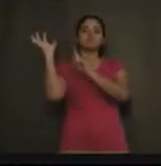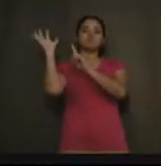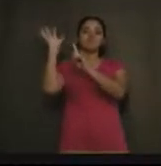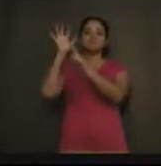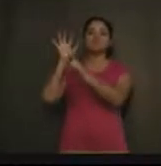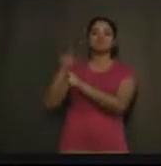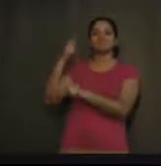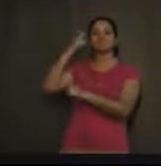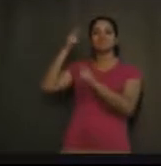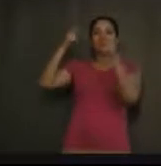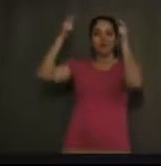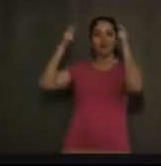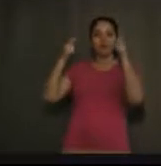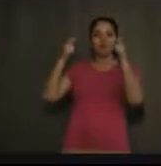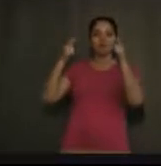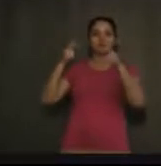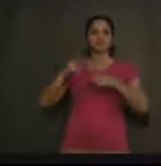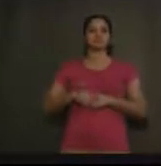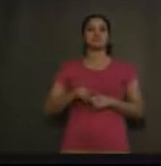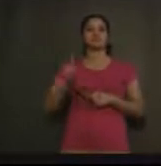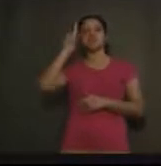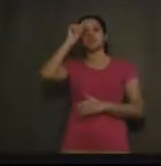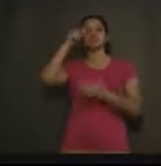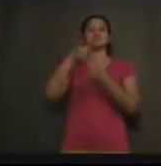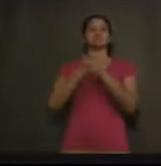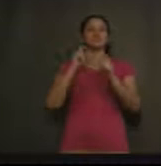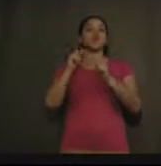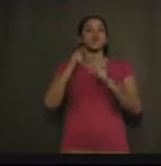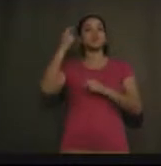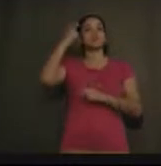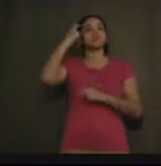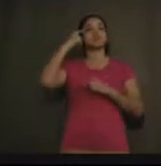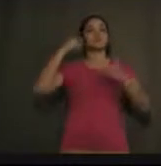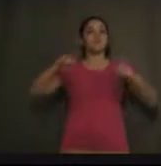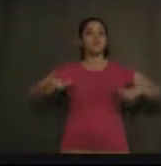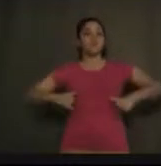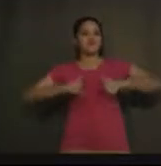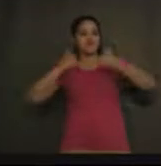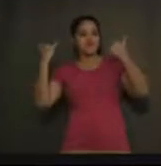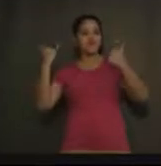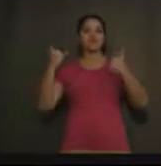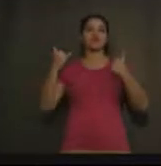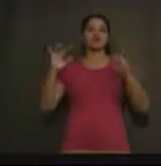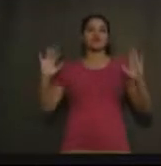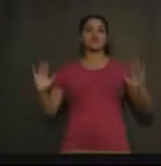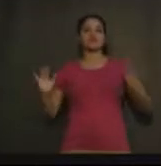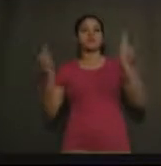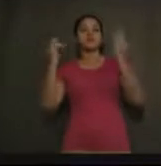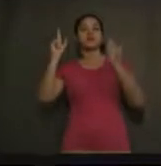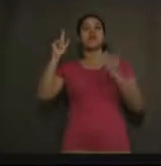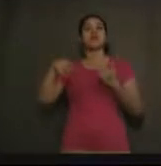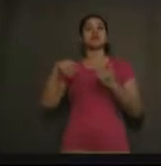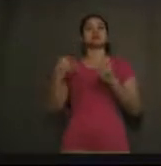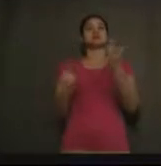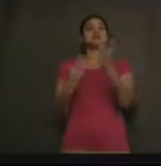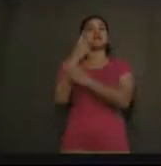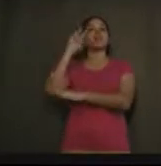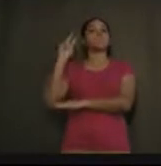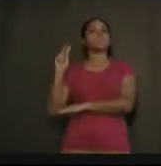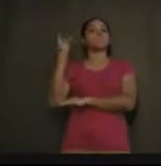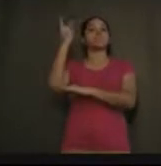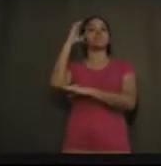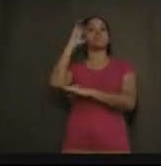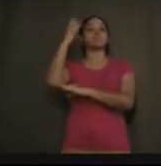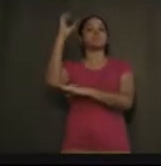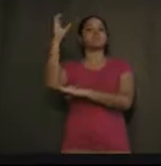no sentido de que o rei decidiu que iria comemorar o seu aniversário por meio de um prêmio científico que seria